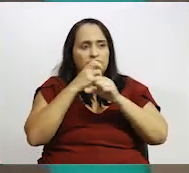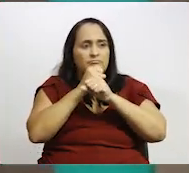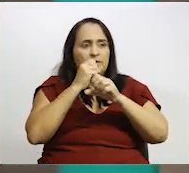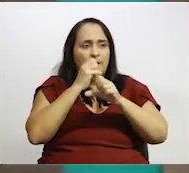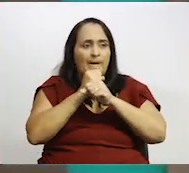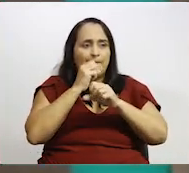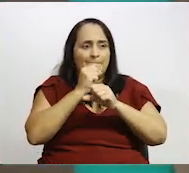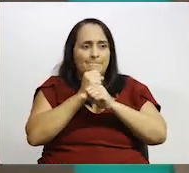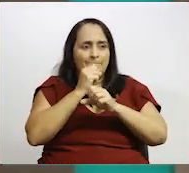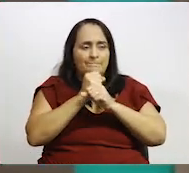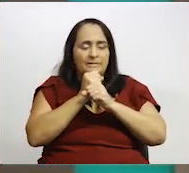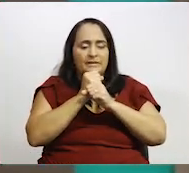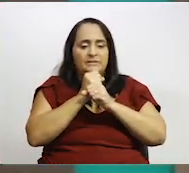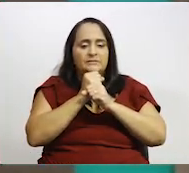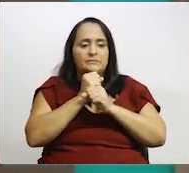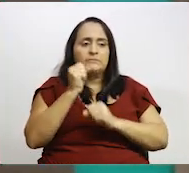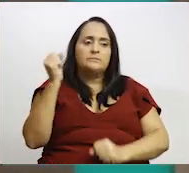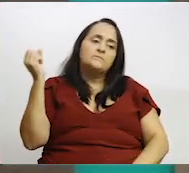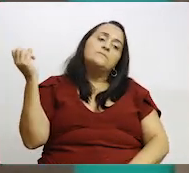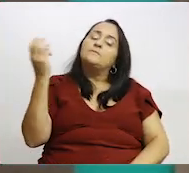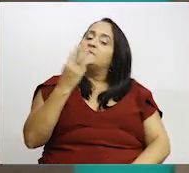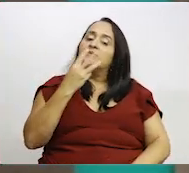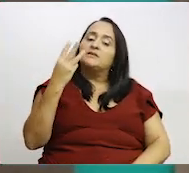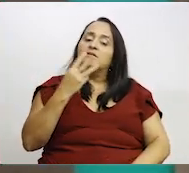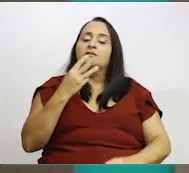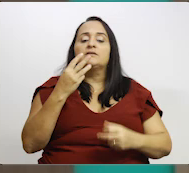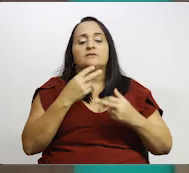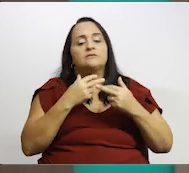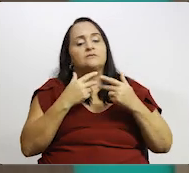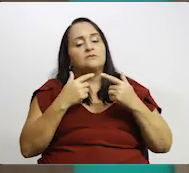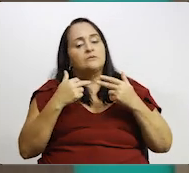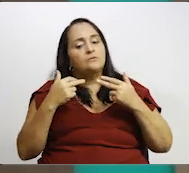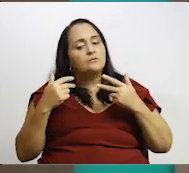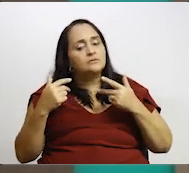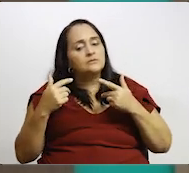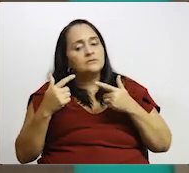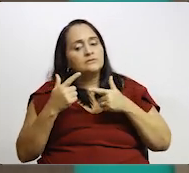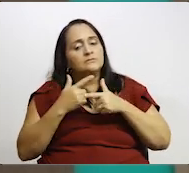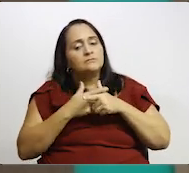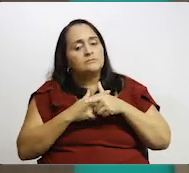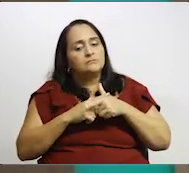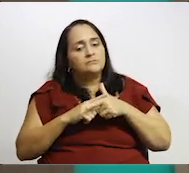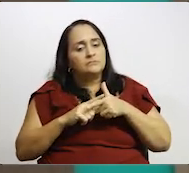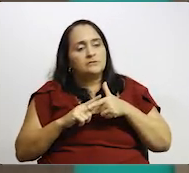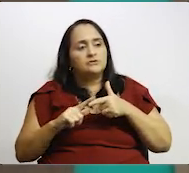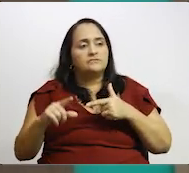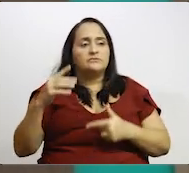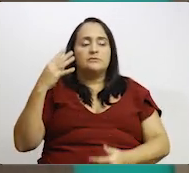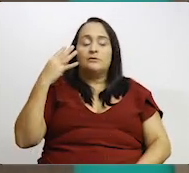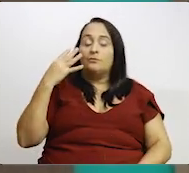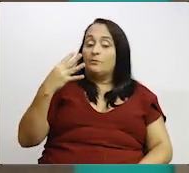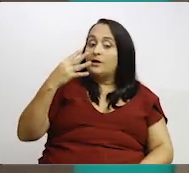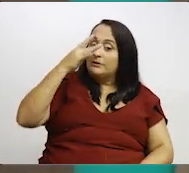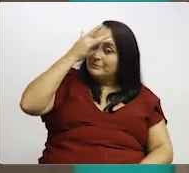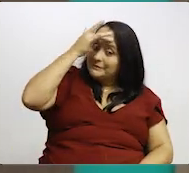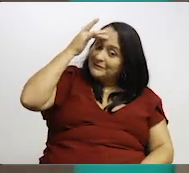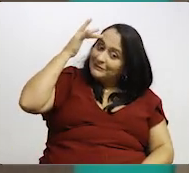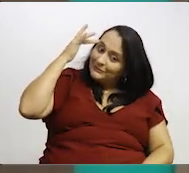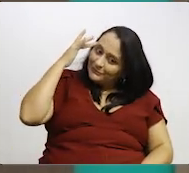Eu tenho 3 coisas para dividir para 4